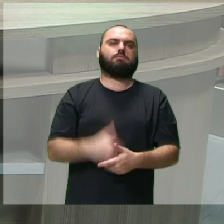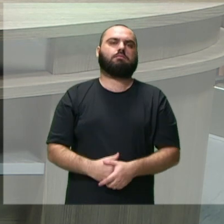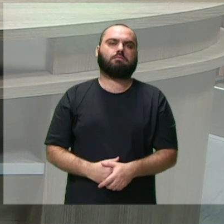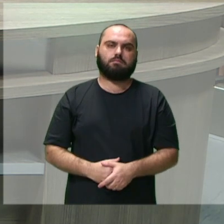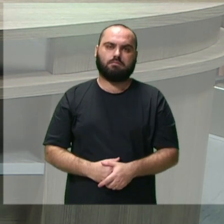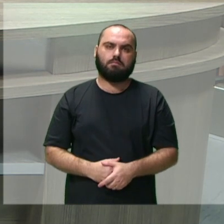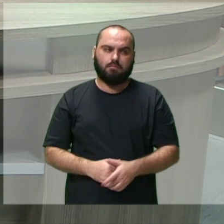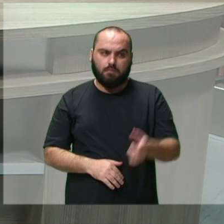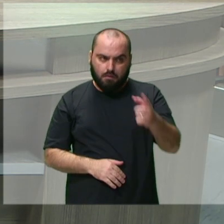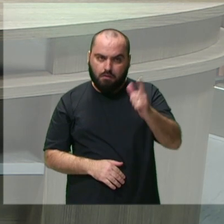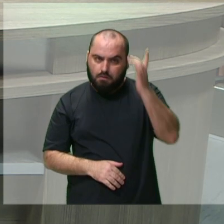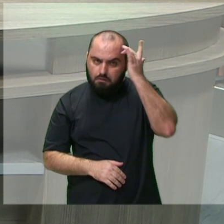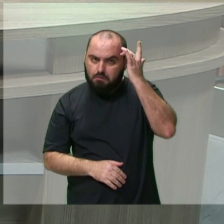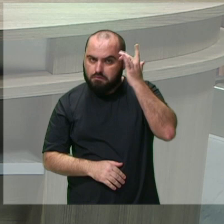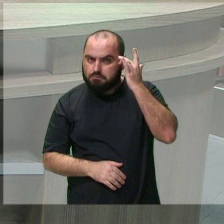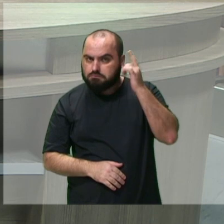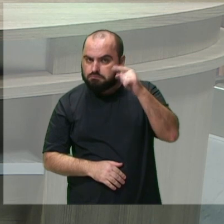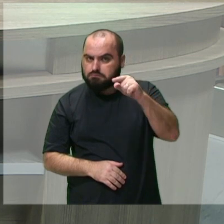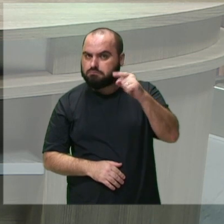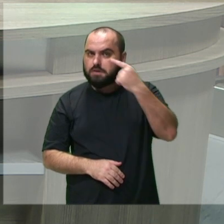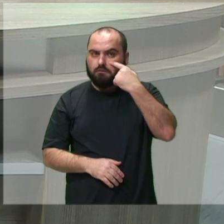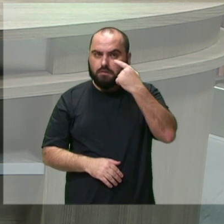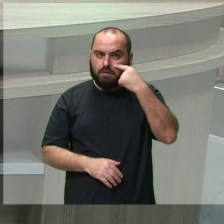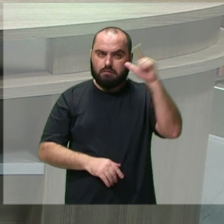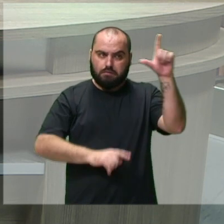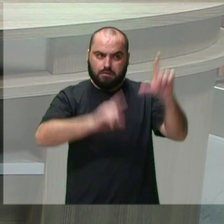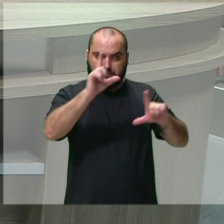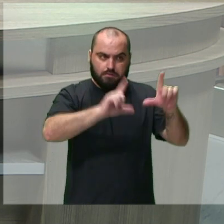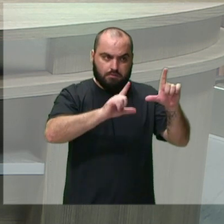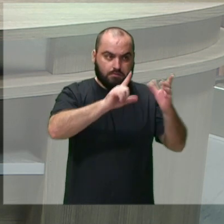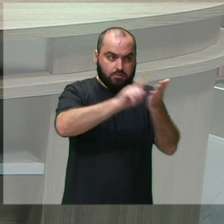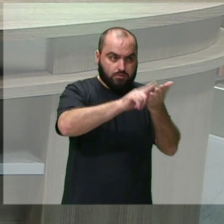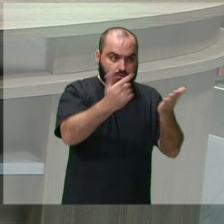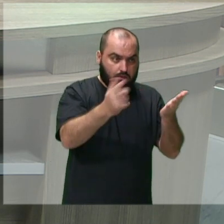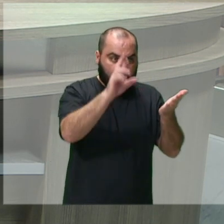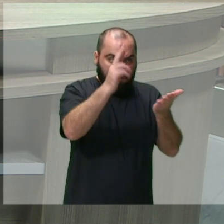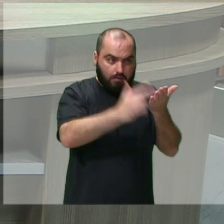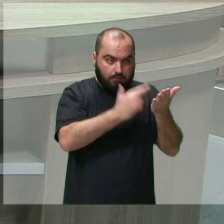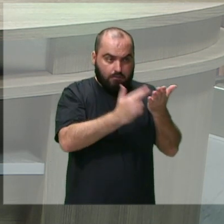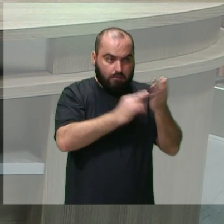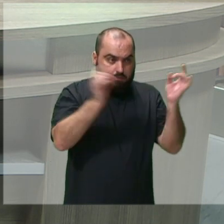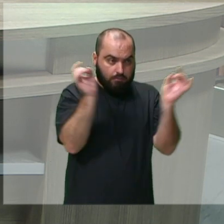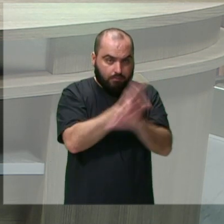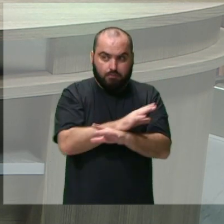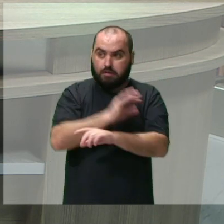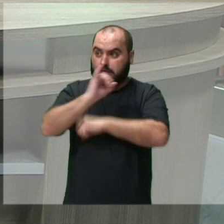tinha a teoria de que quando surgiu a televisão não haveria mais jornal nem revista. Quando entrou a internet, então,